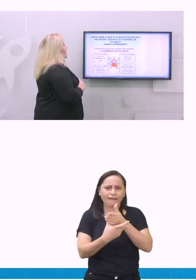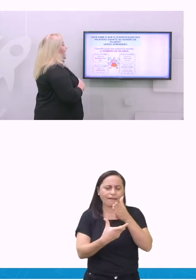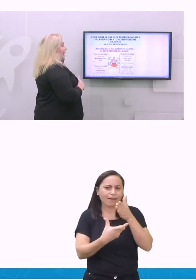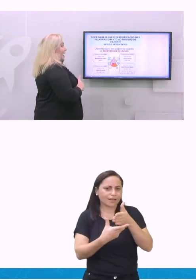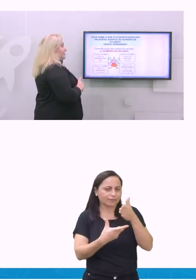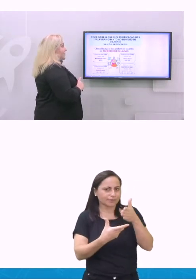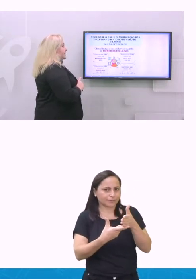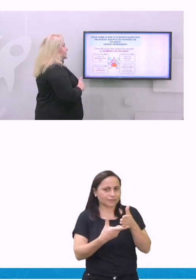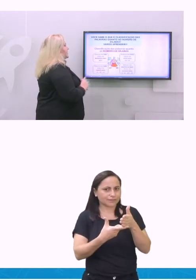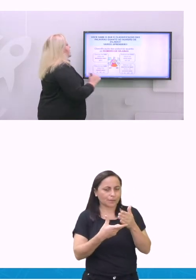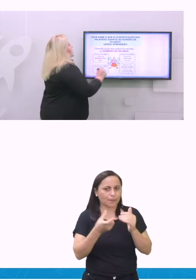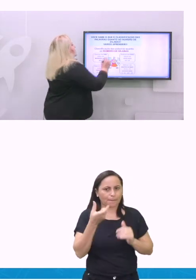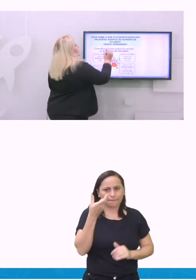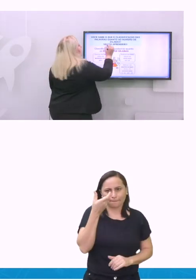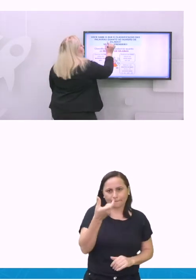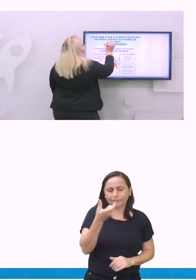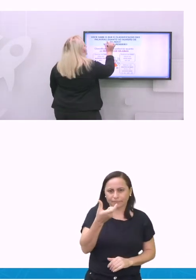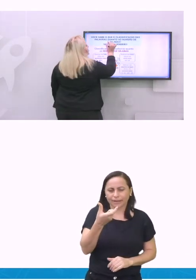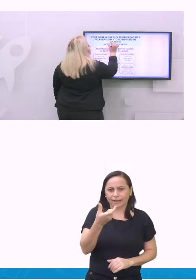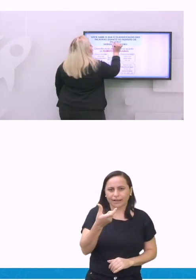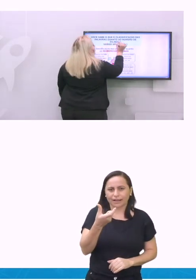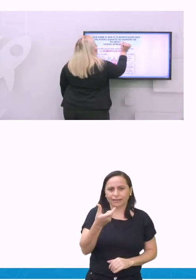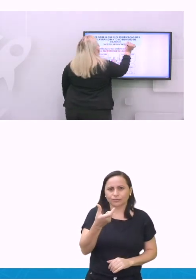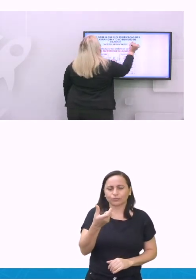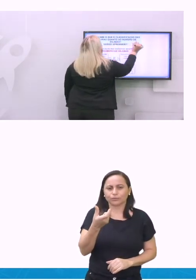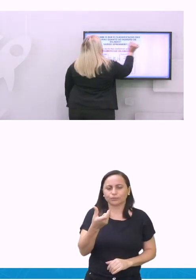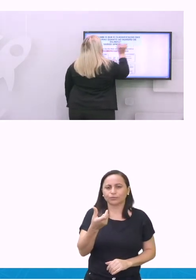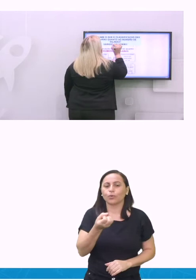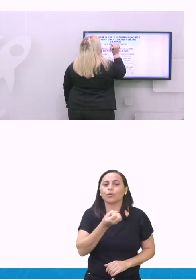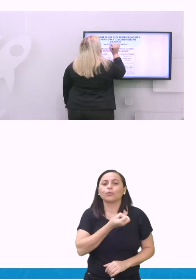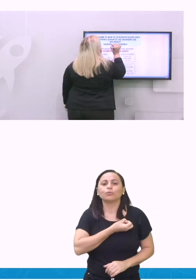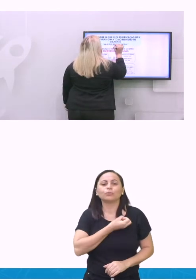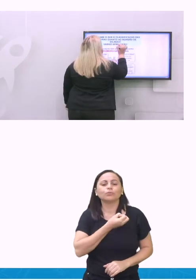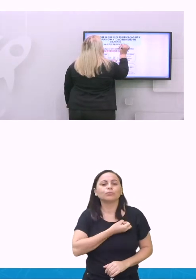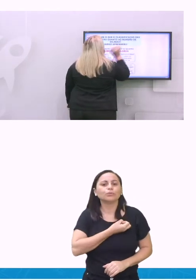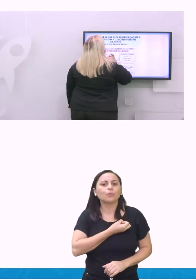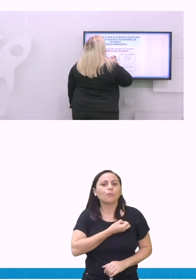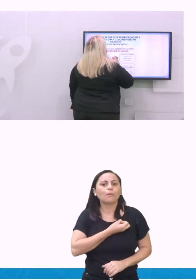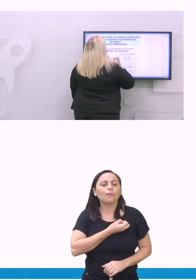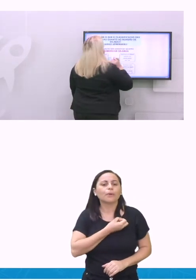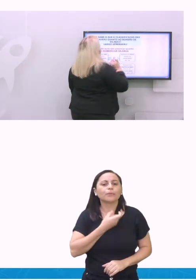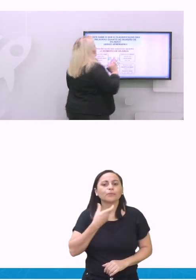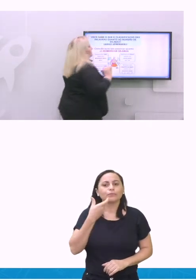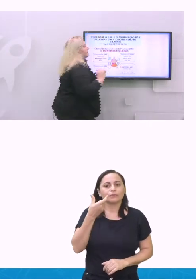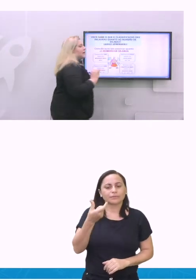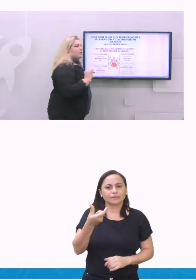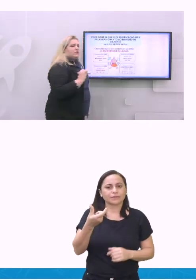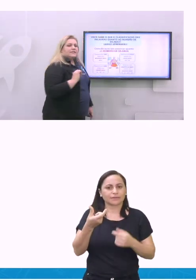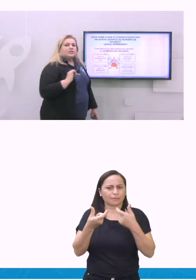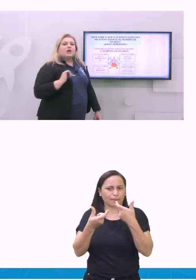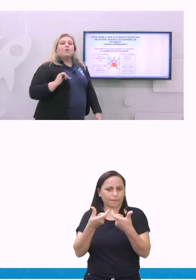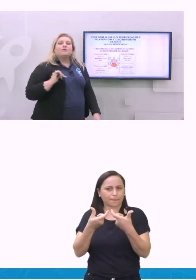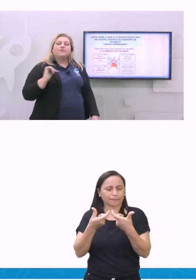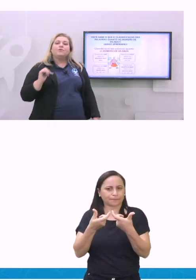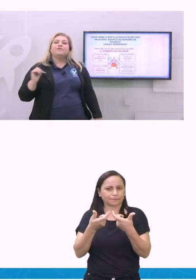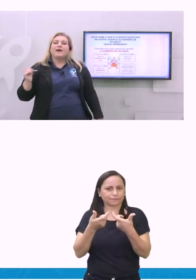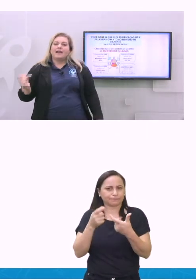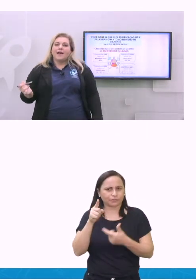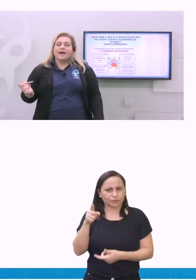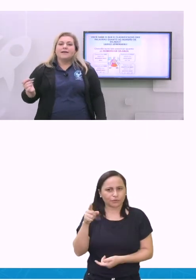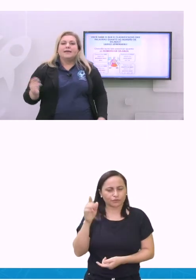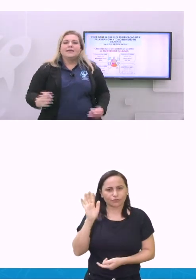das palavras quanto ao número de sílabas? Você já